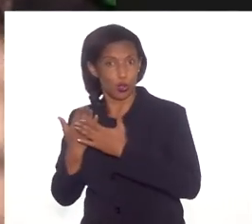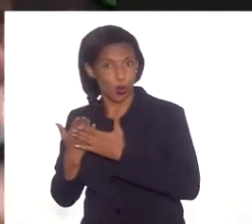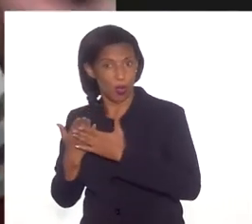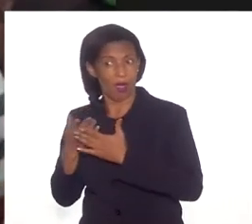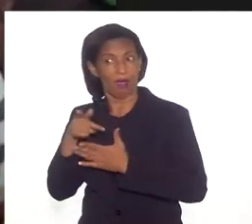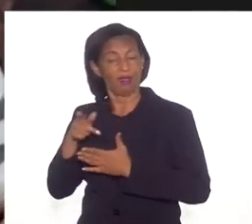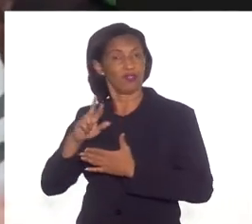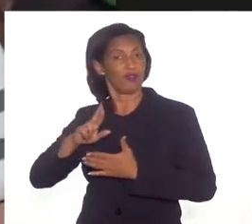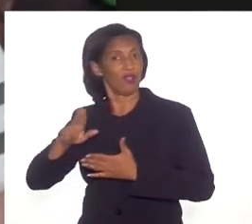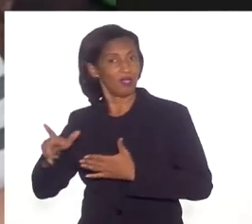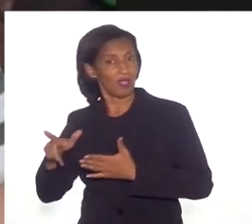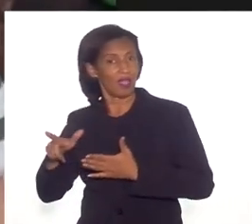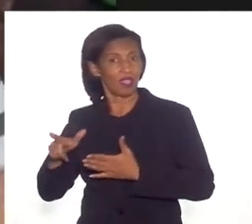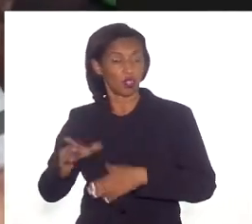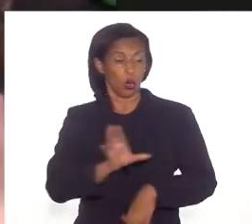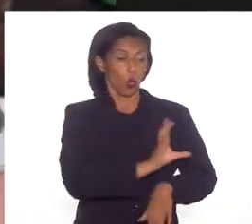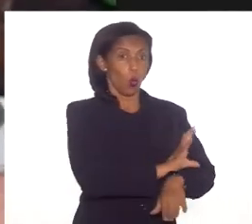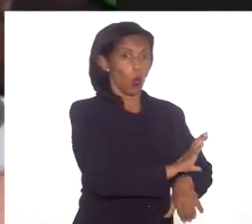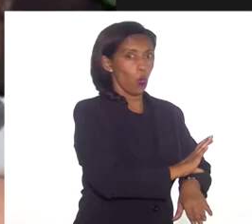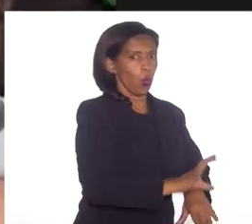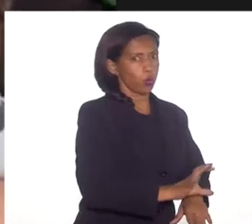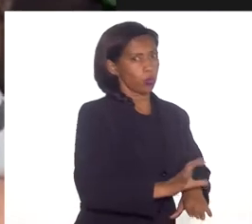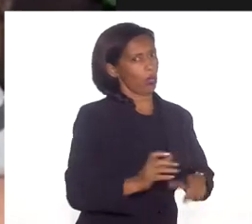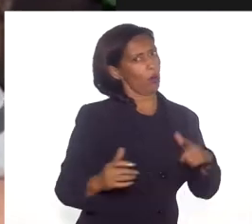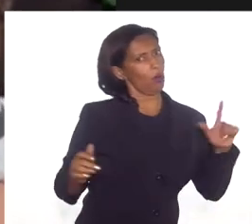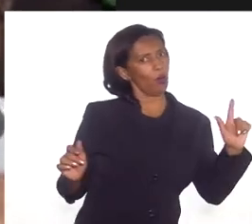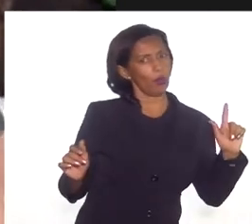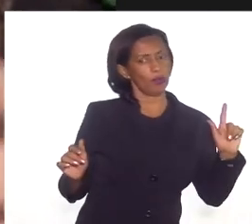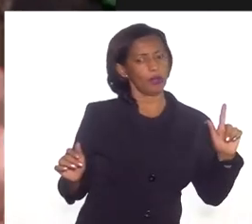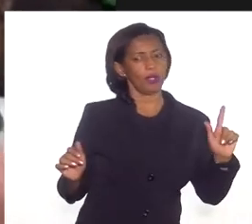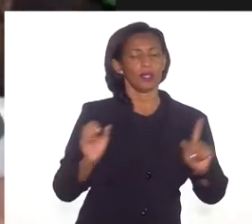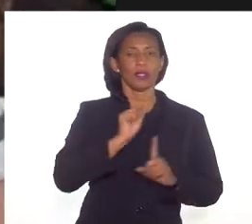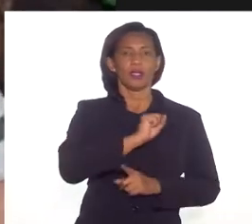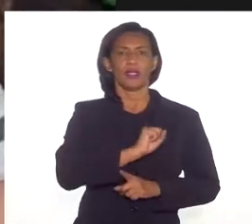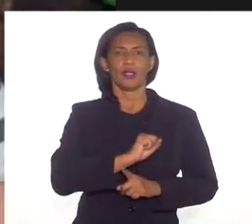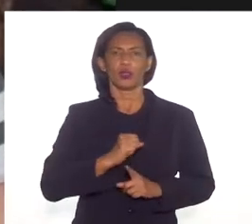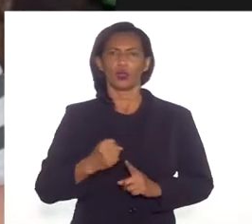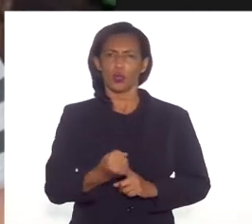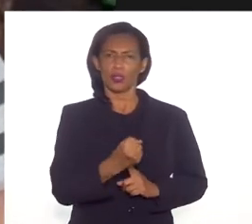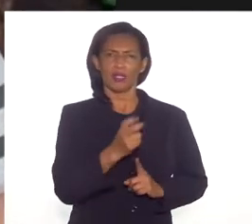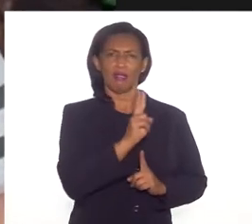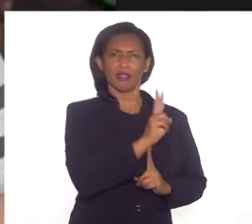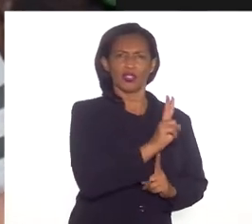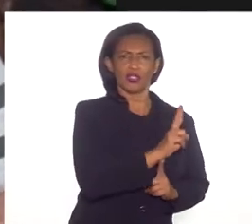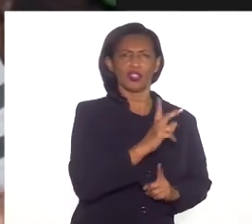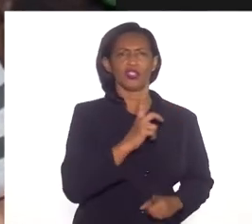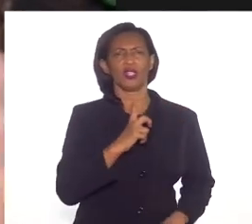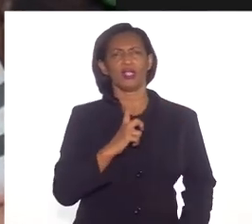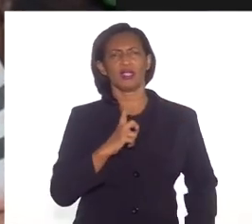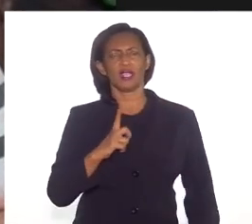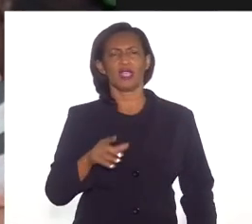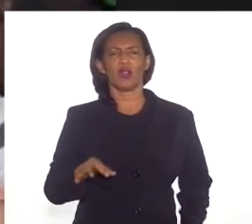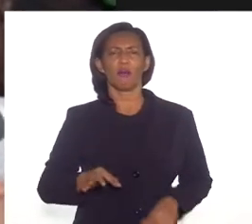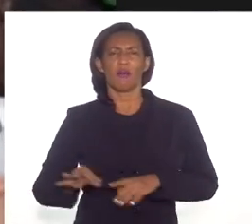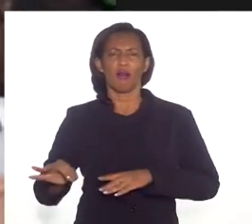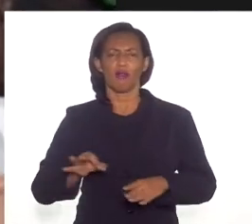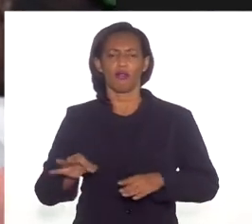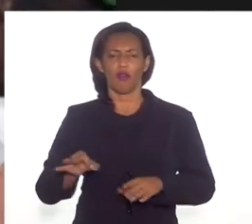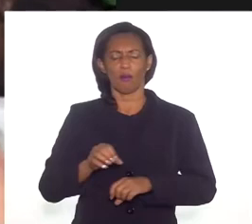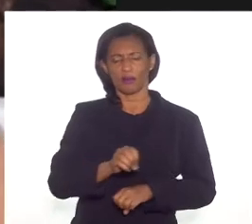coisa, a educação cultural é outra, né? E as sociedades indígenas têm uma forma de educar